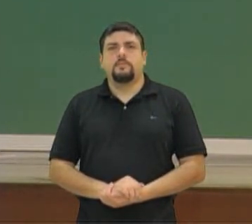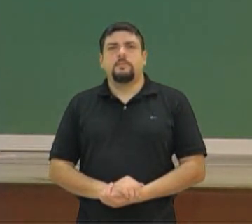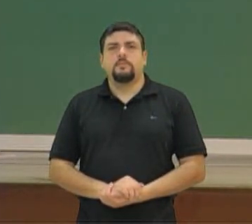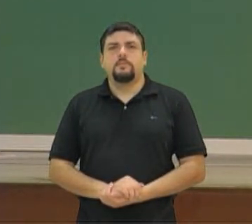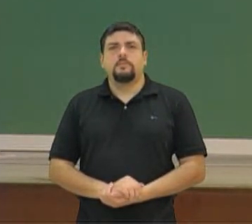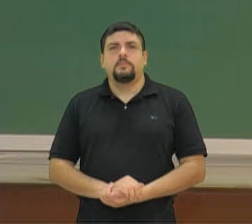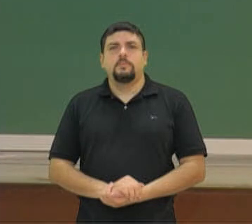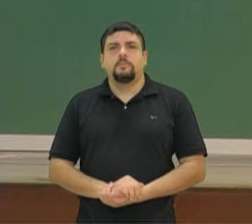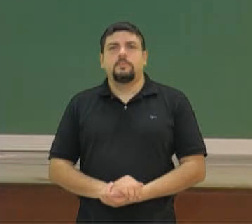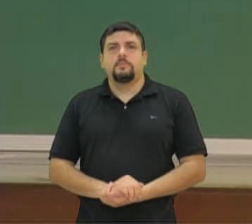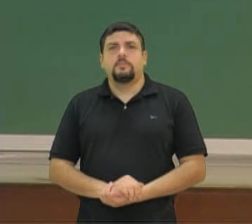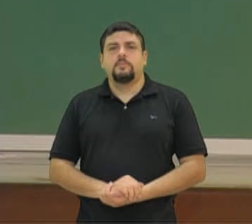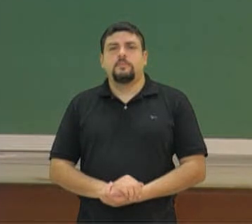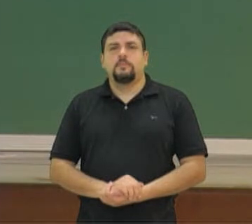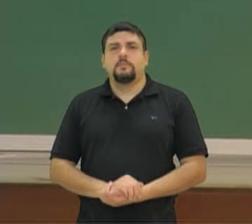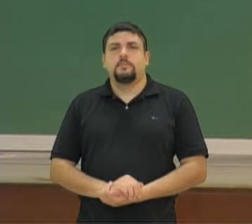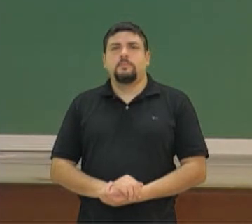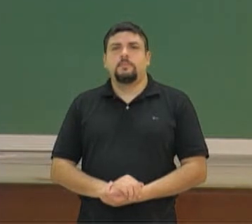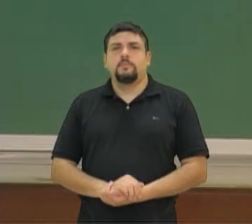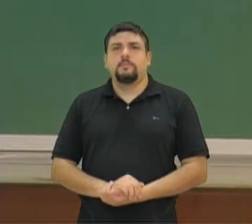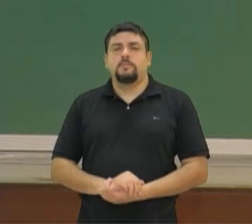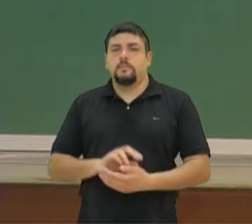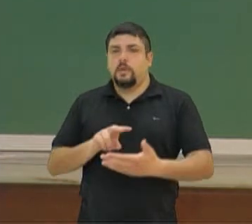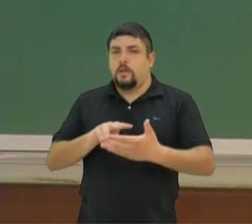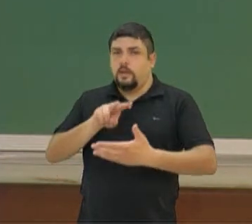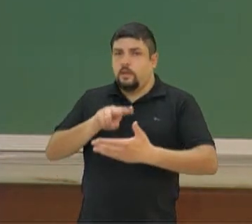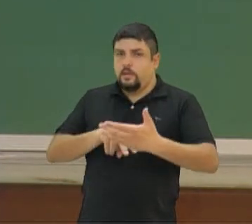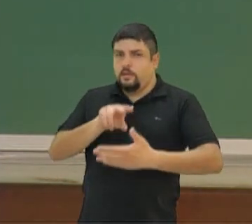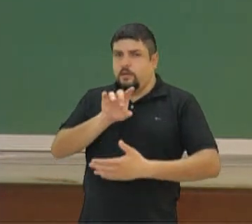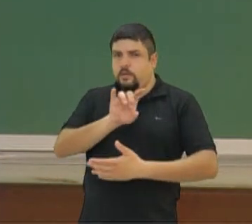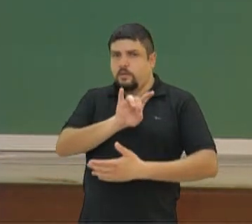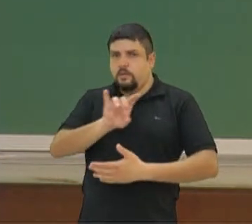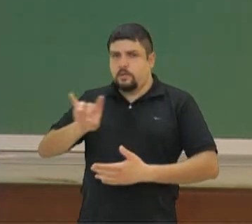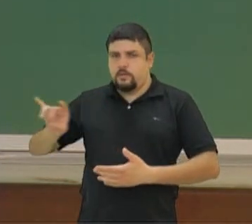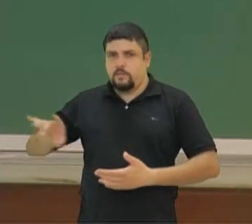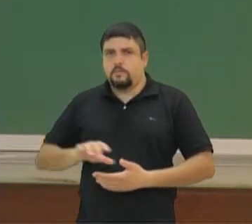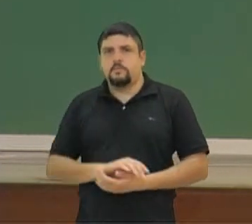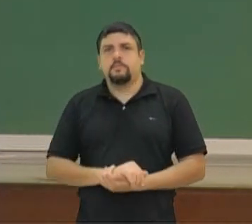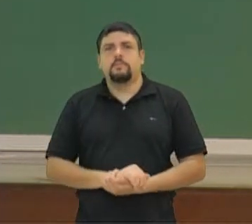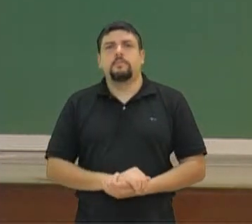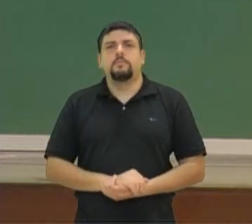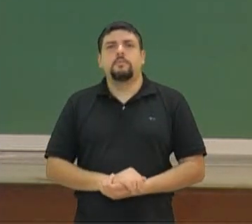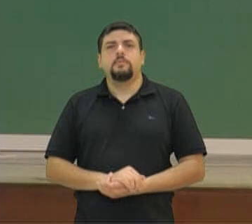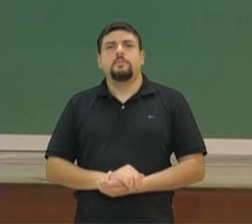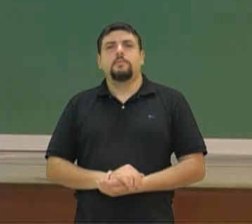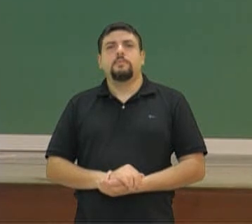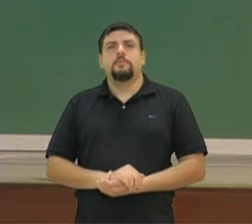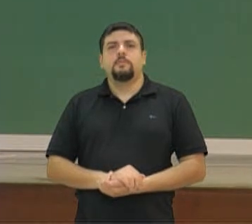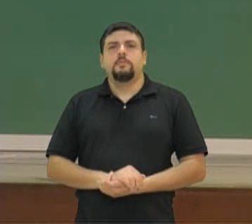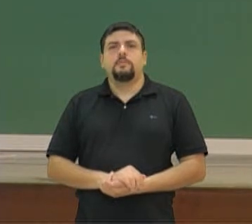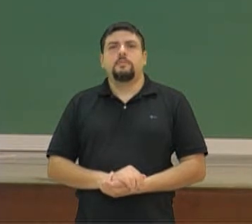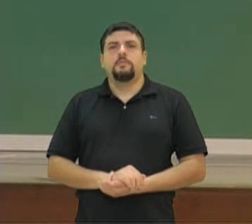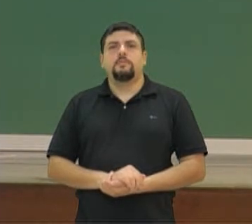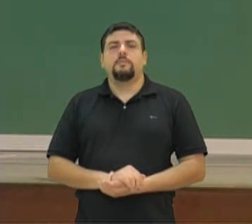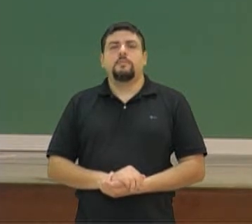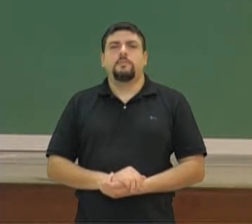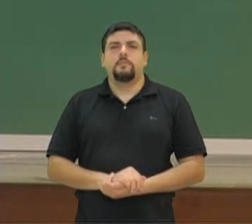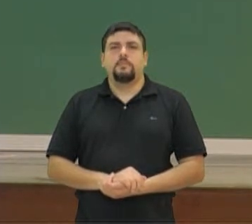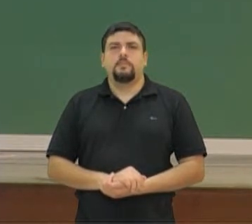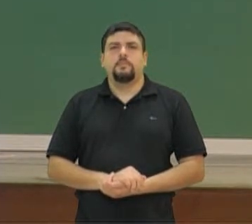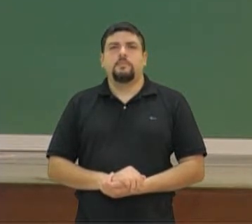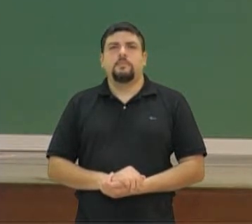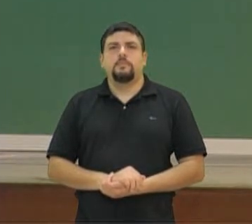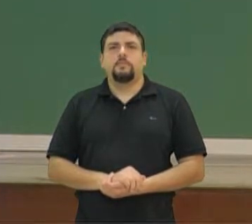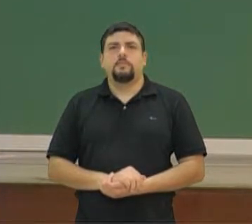48. Alternativa B, p de x igual a menos 2x à quinta mais x ao cubo mais 16x ao quadrado mais x